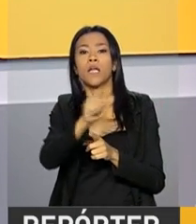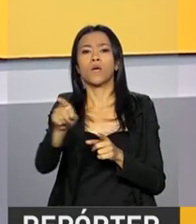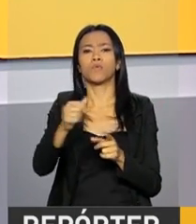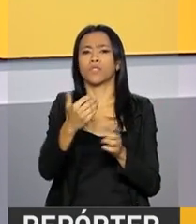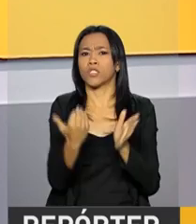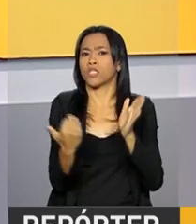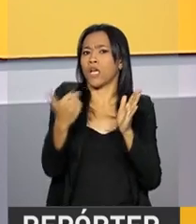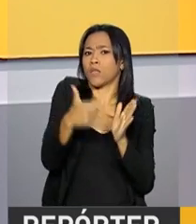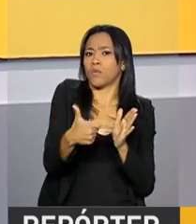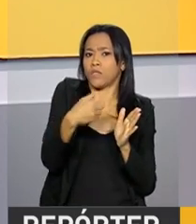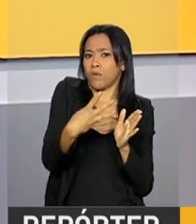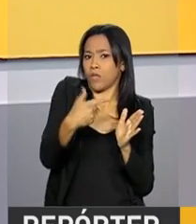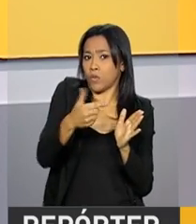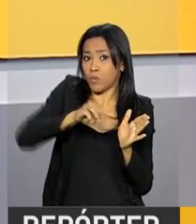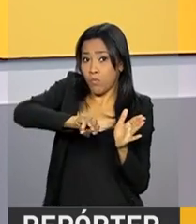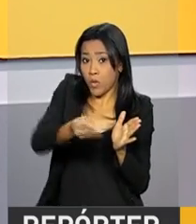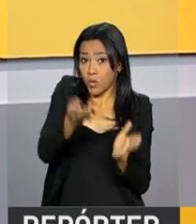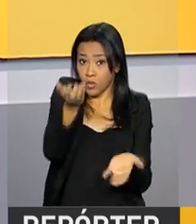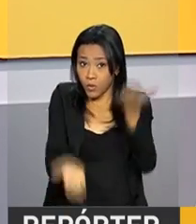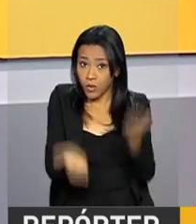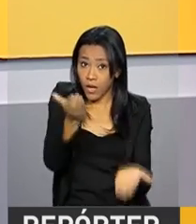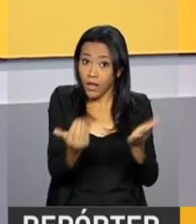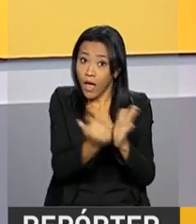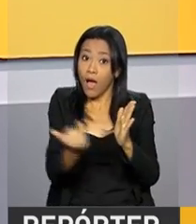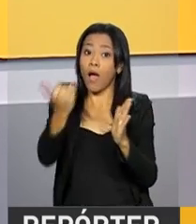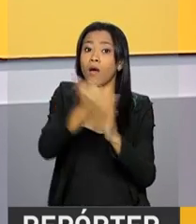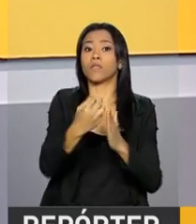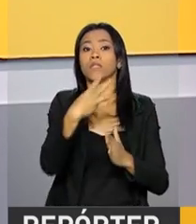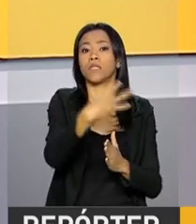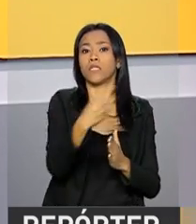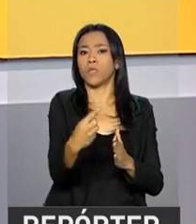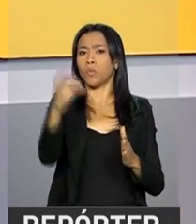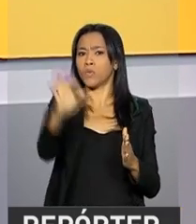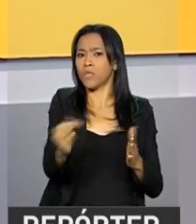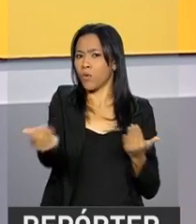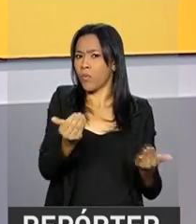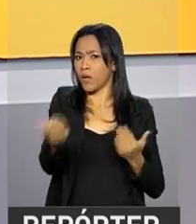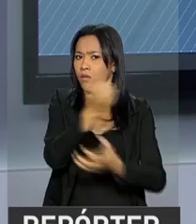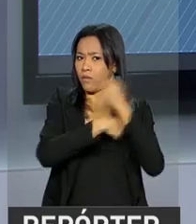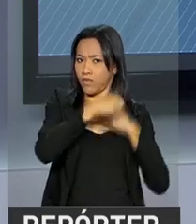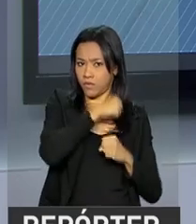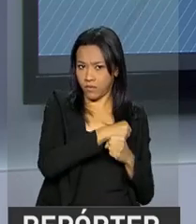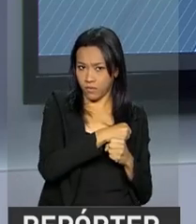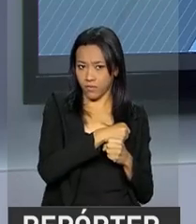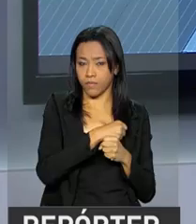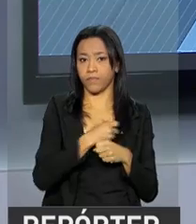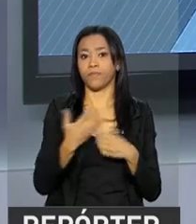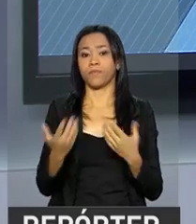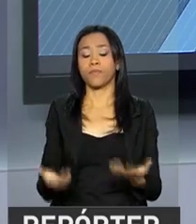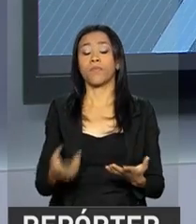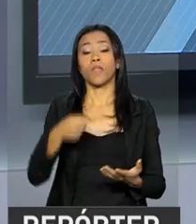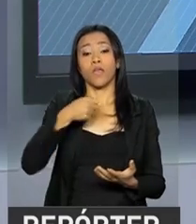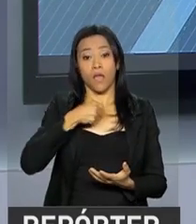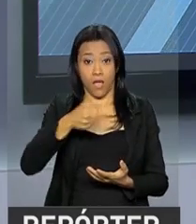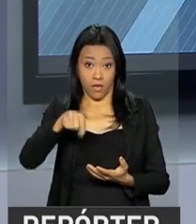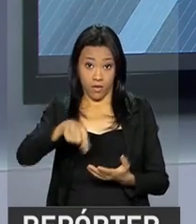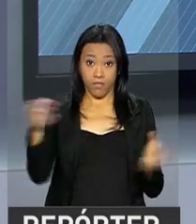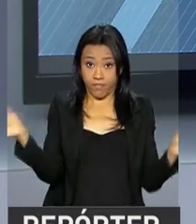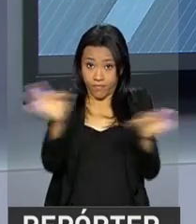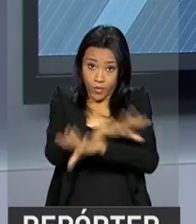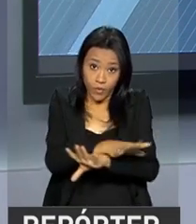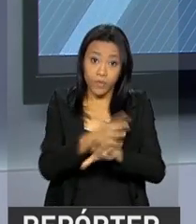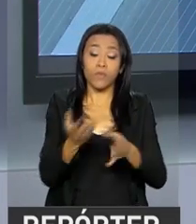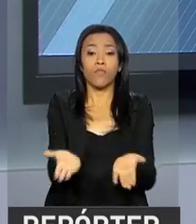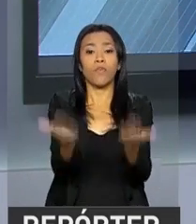de toneladas com alto de 31% em relação ao ano passado o repórter NBR fica por